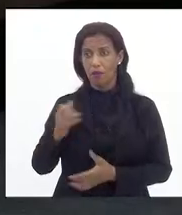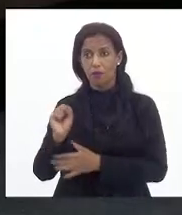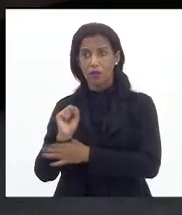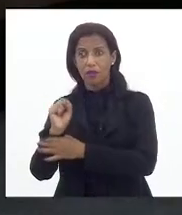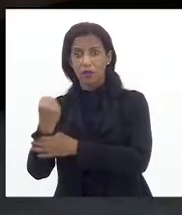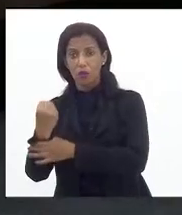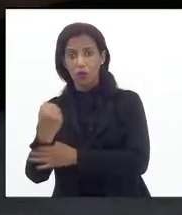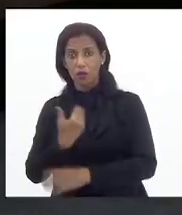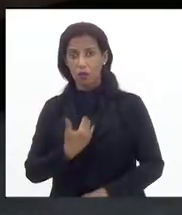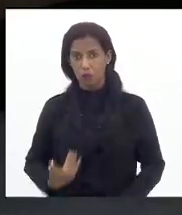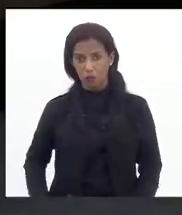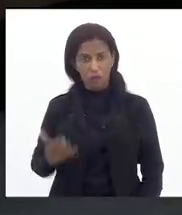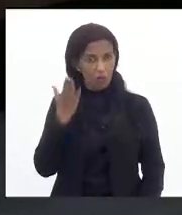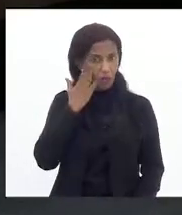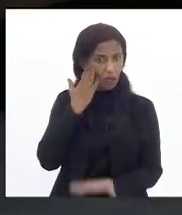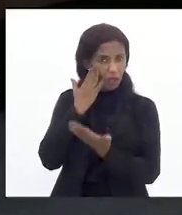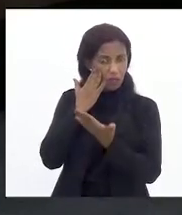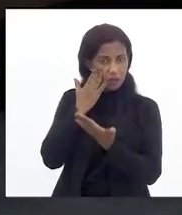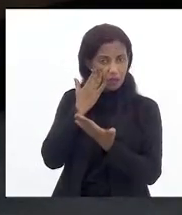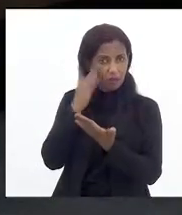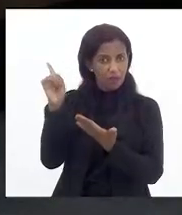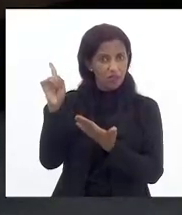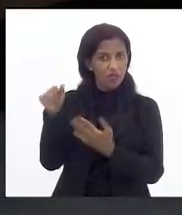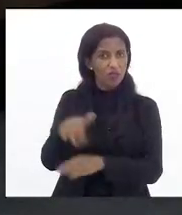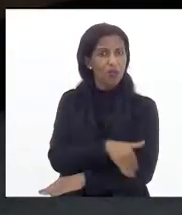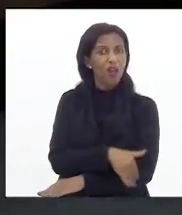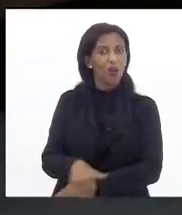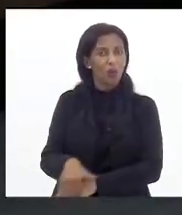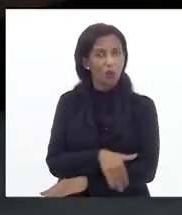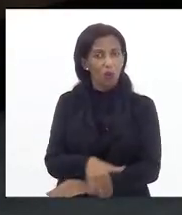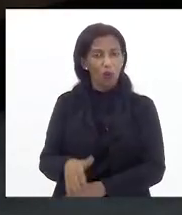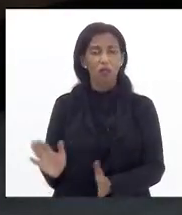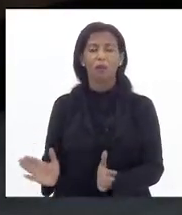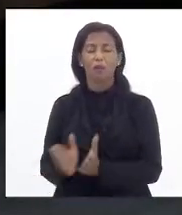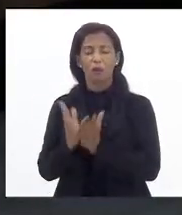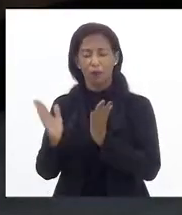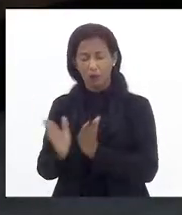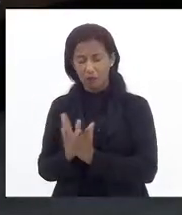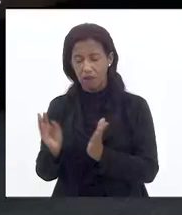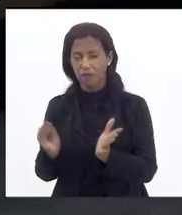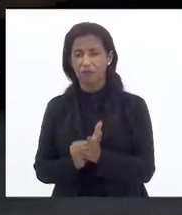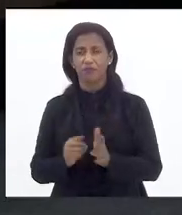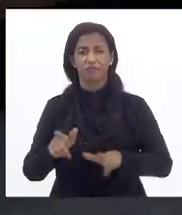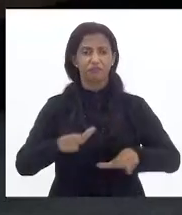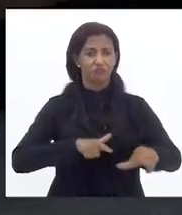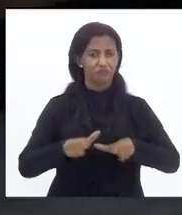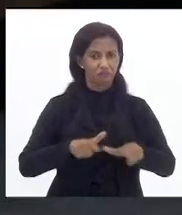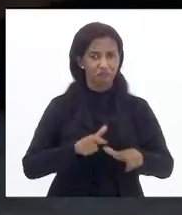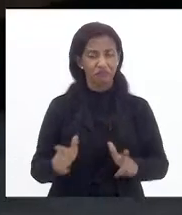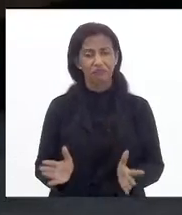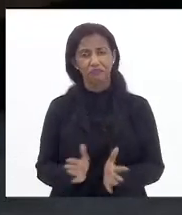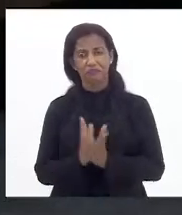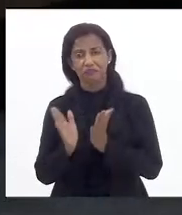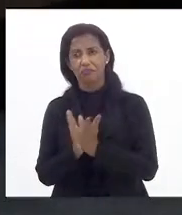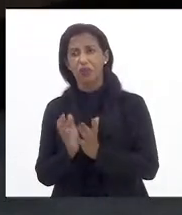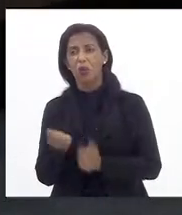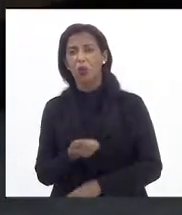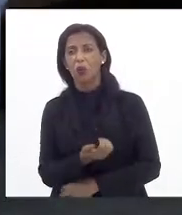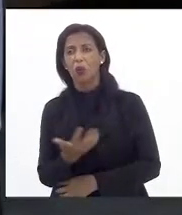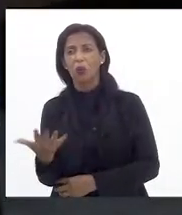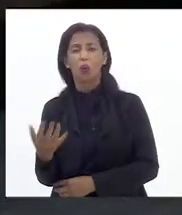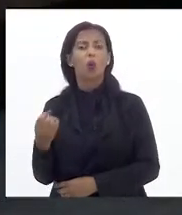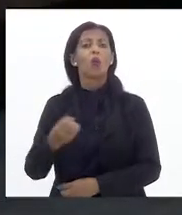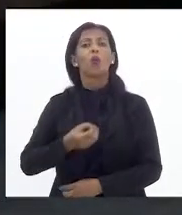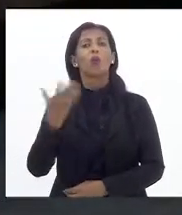sabe o que é isso eles estão na rua né na pobreza o desemprego a miséria quantos